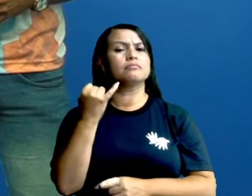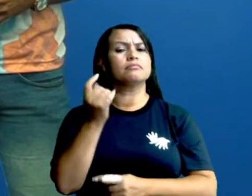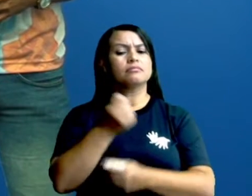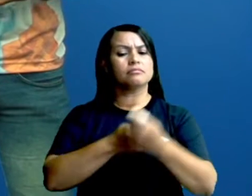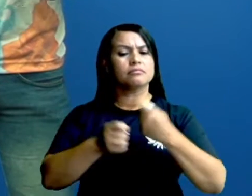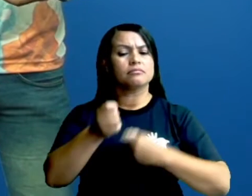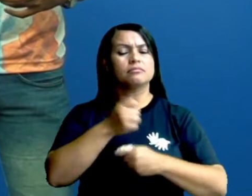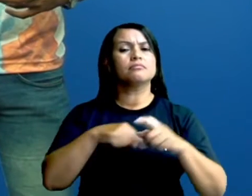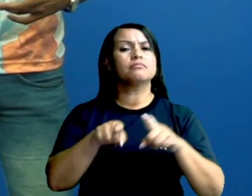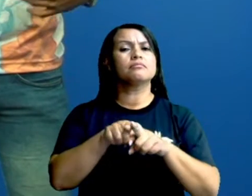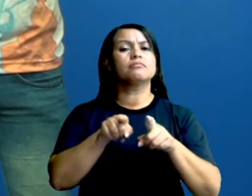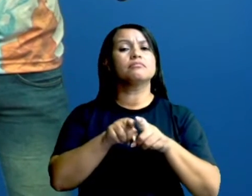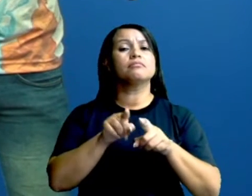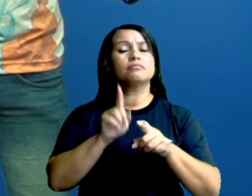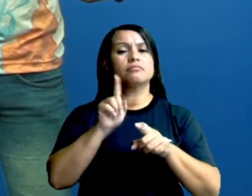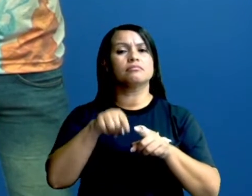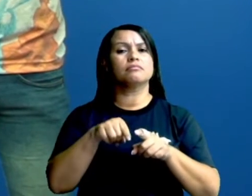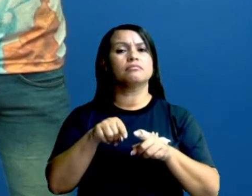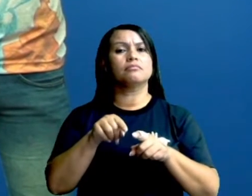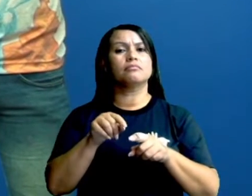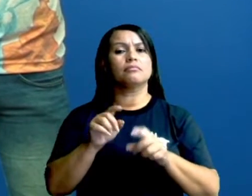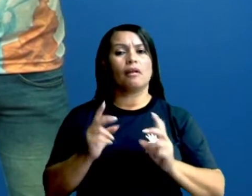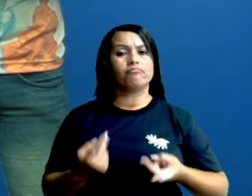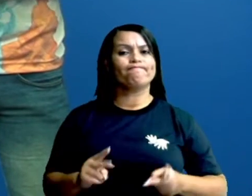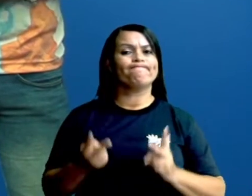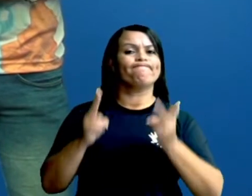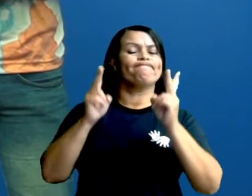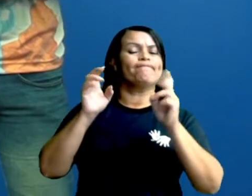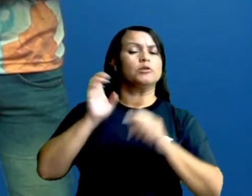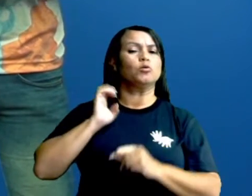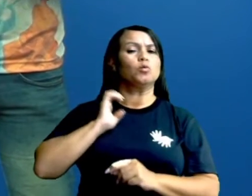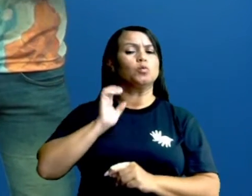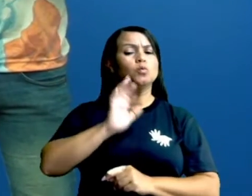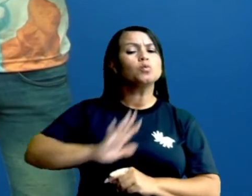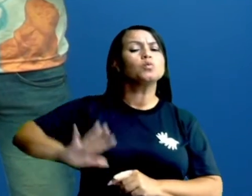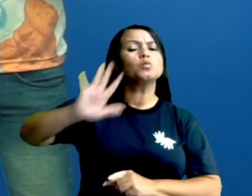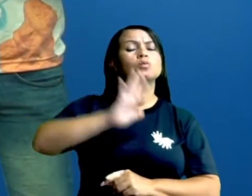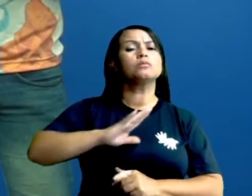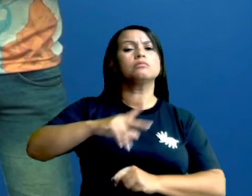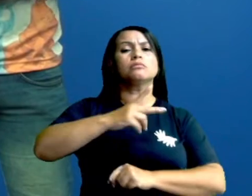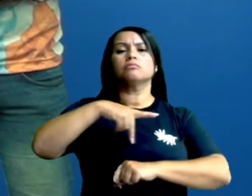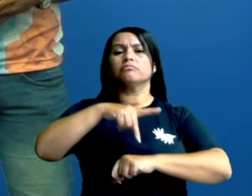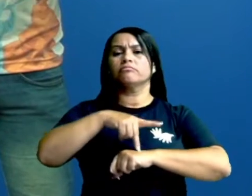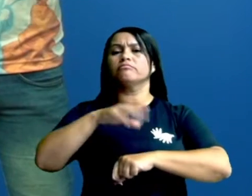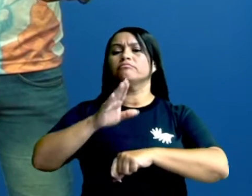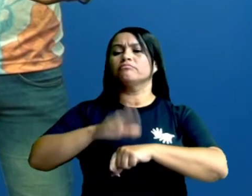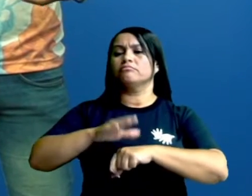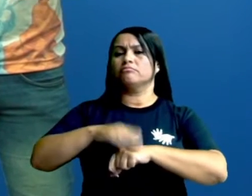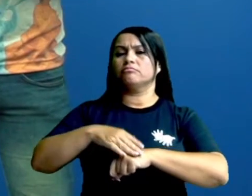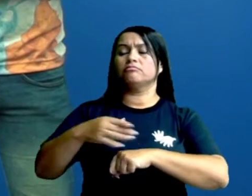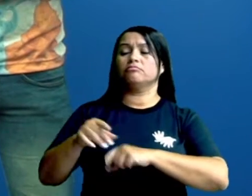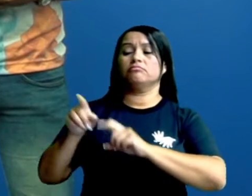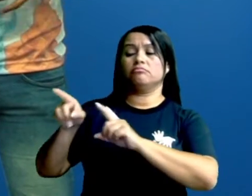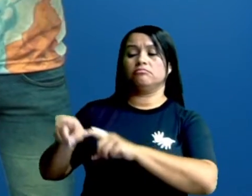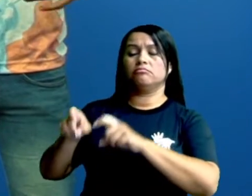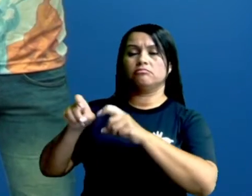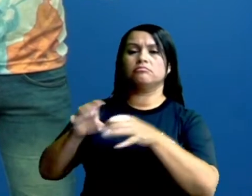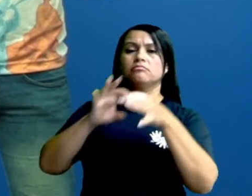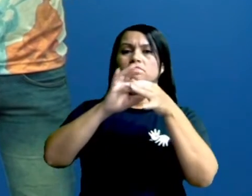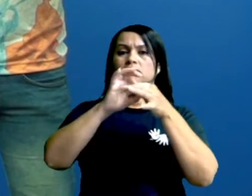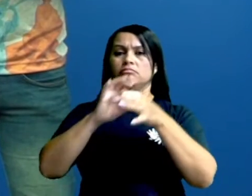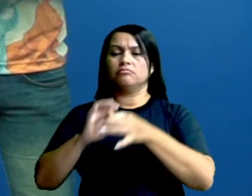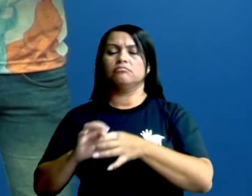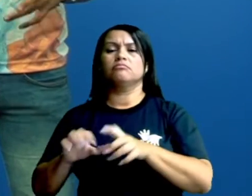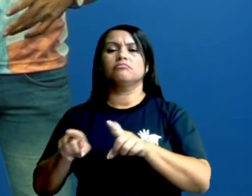economia, né? E a riqueza gerada, parte das riquezas geradas no nosso país vem da atividade agropecuária, e no contexto da região Sudeste,